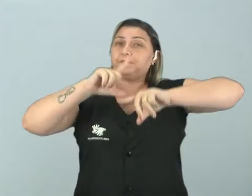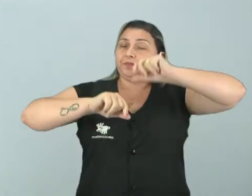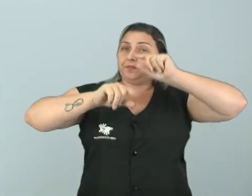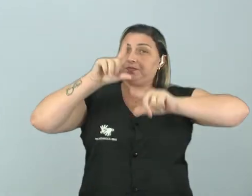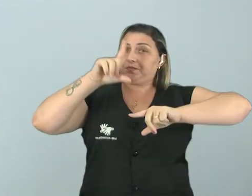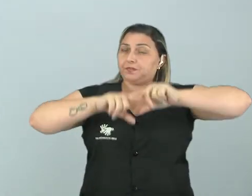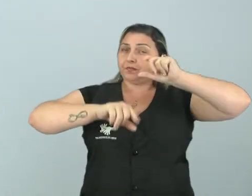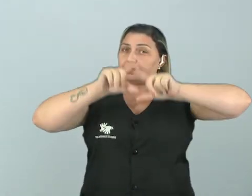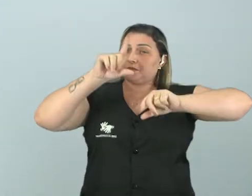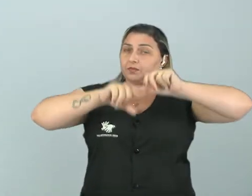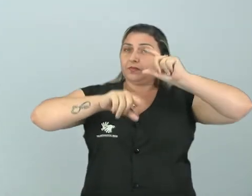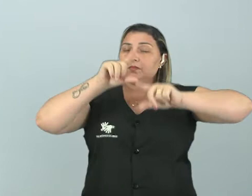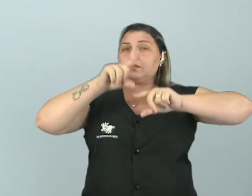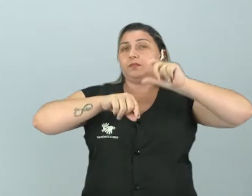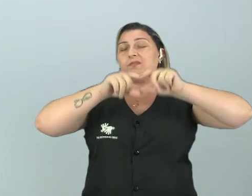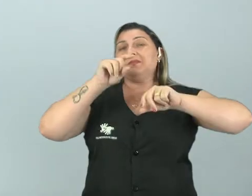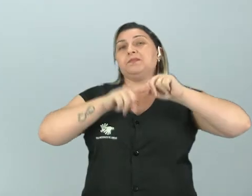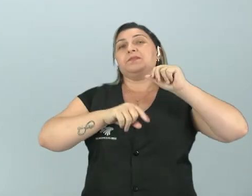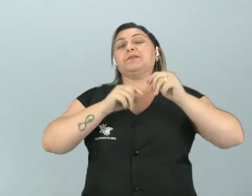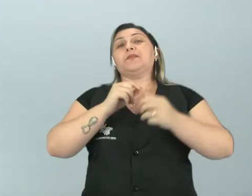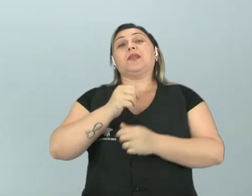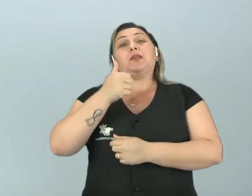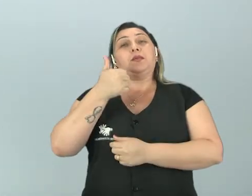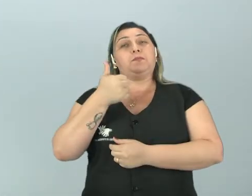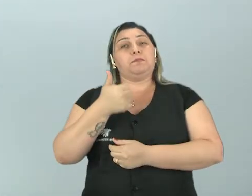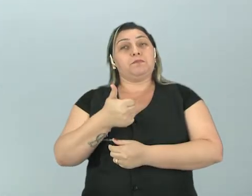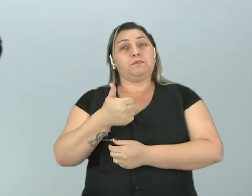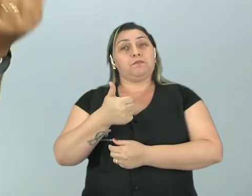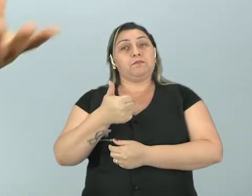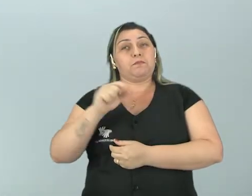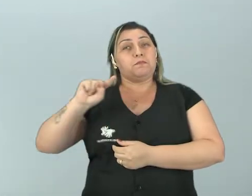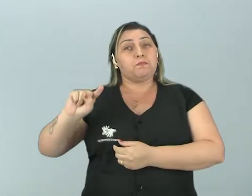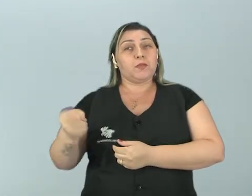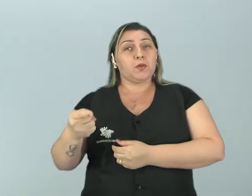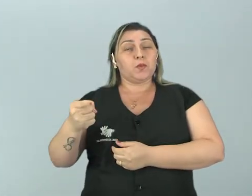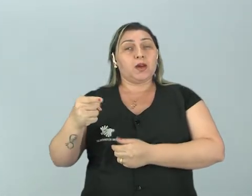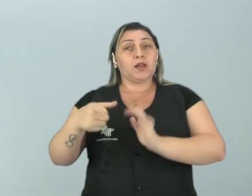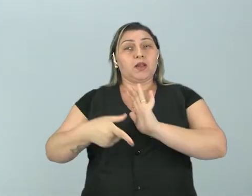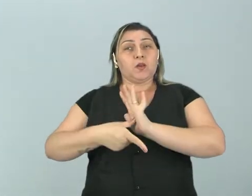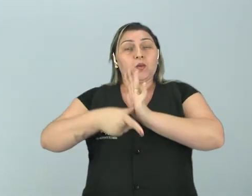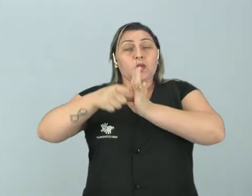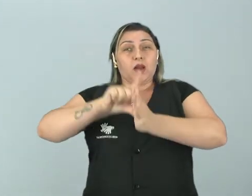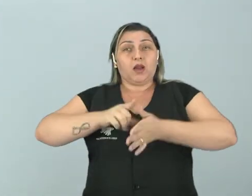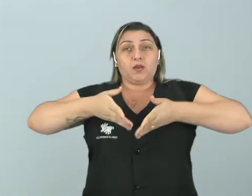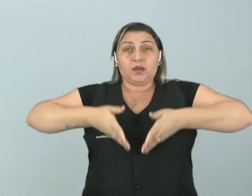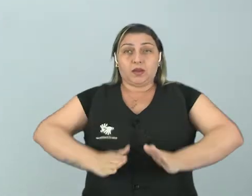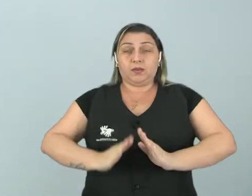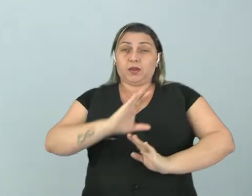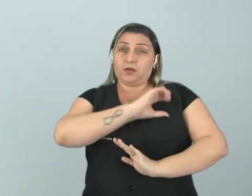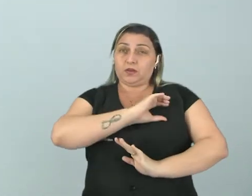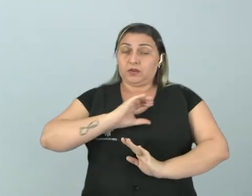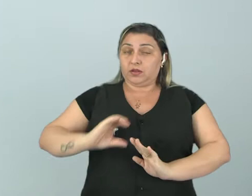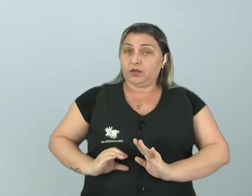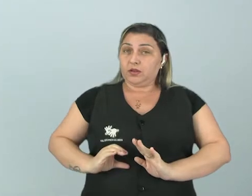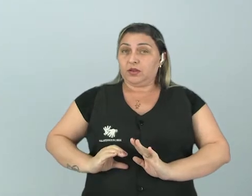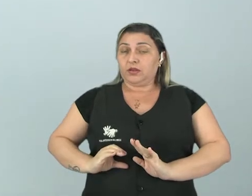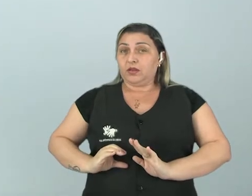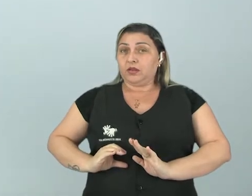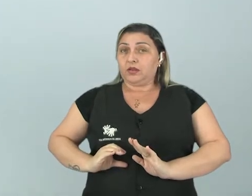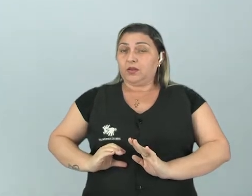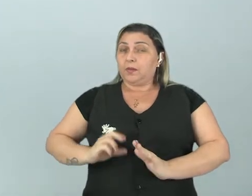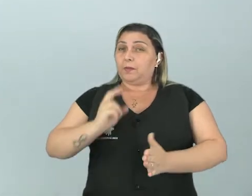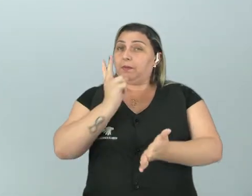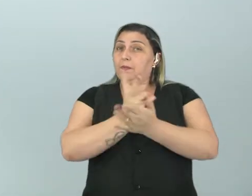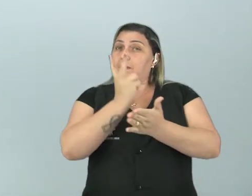a posição das estrelas da época de mil anos antes de Cristo não é mais a mesma posição em que ela se